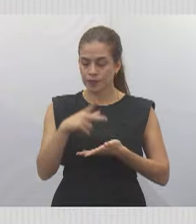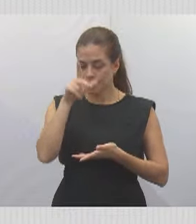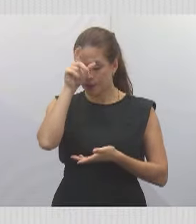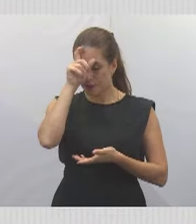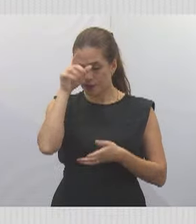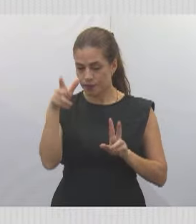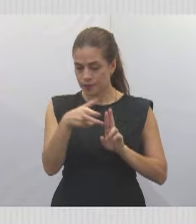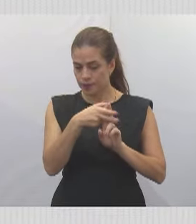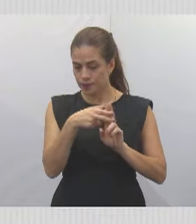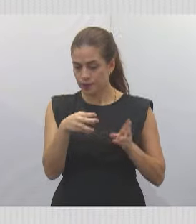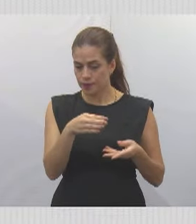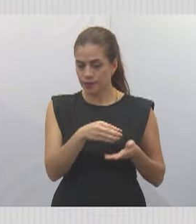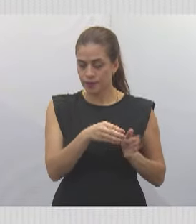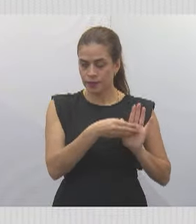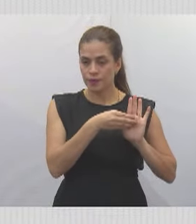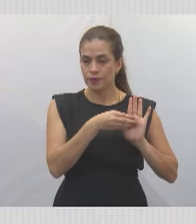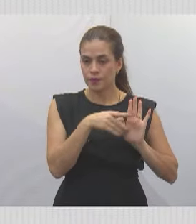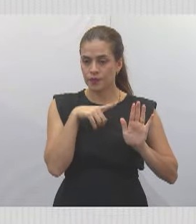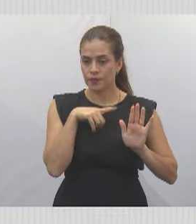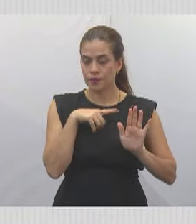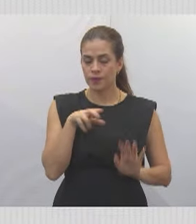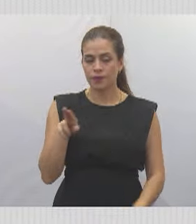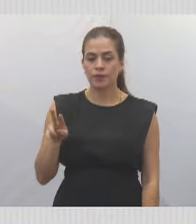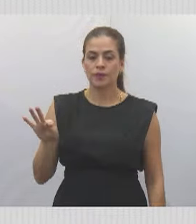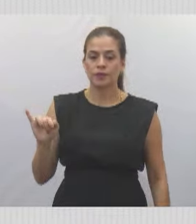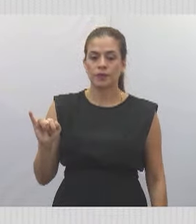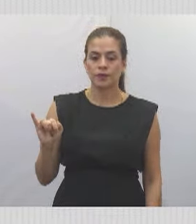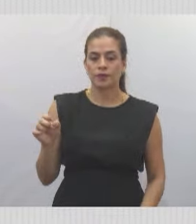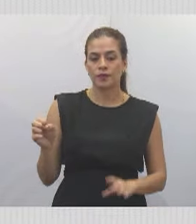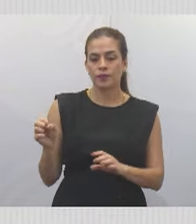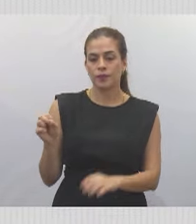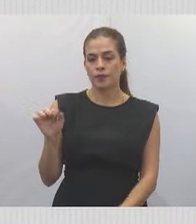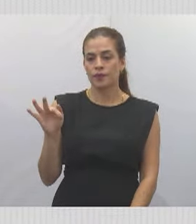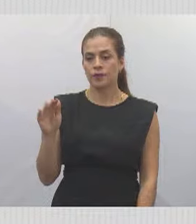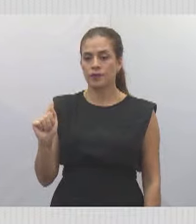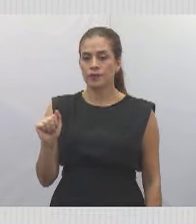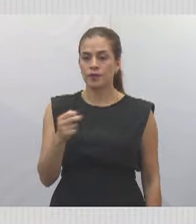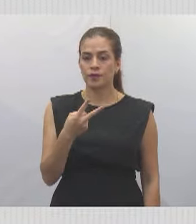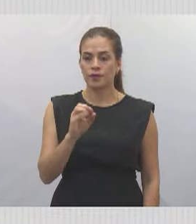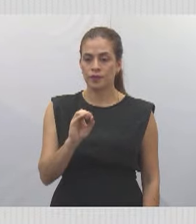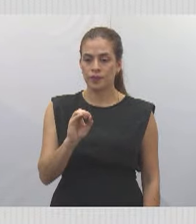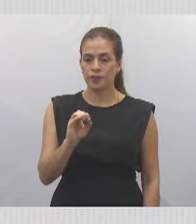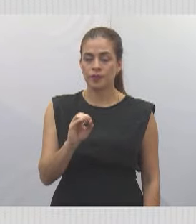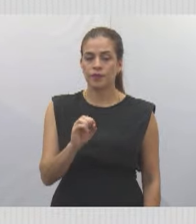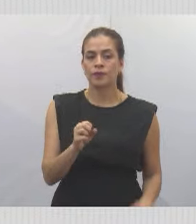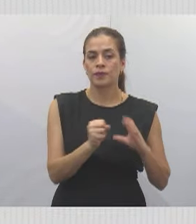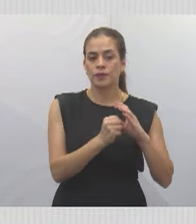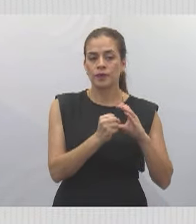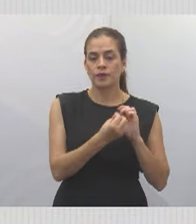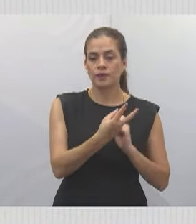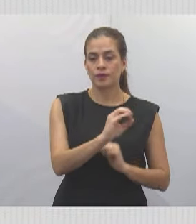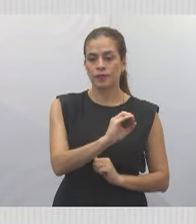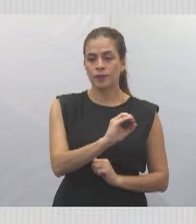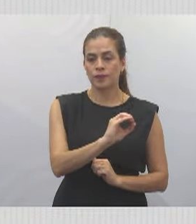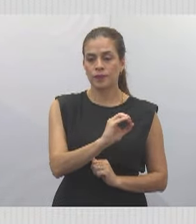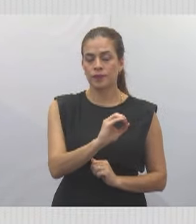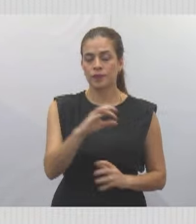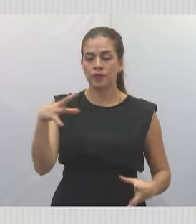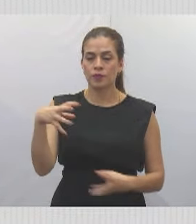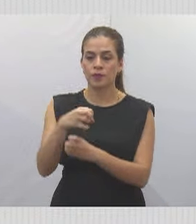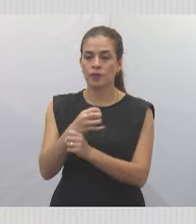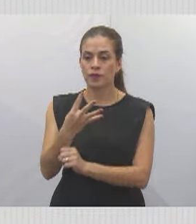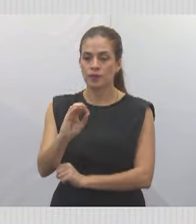SUS, temos então de UTI no Hospital São Francisco 20 unidades, na Santa Casa 20 unidades, perfazendo 40